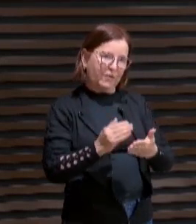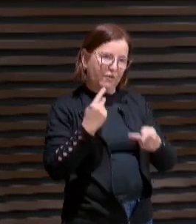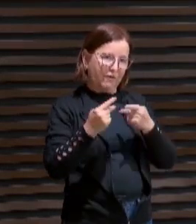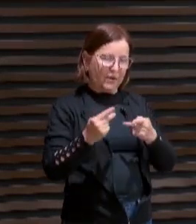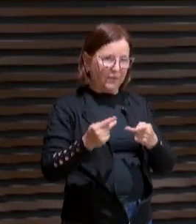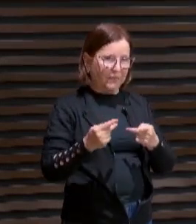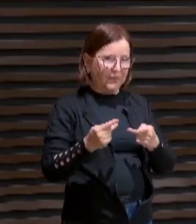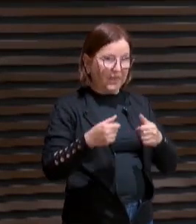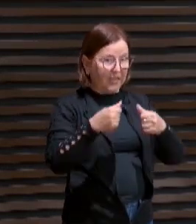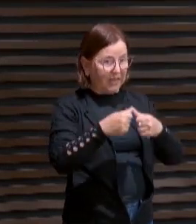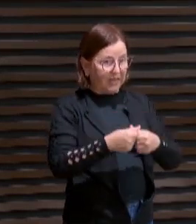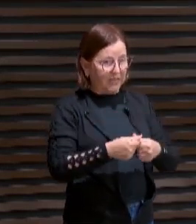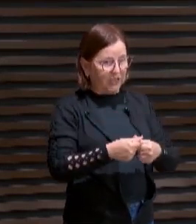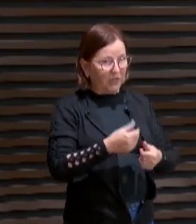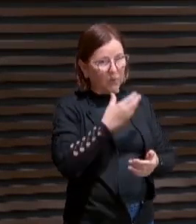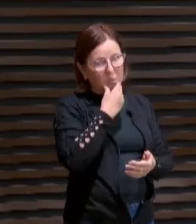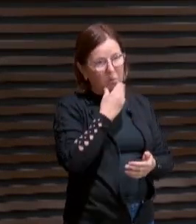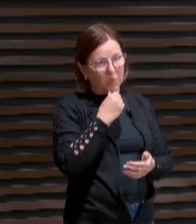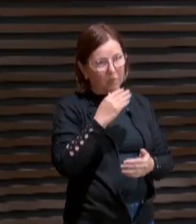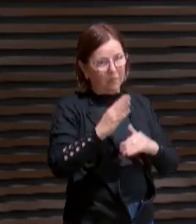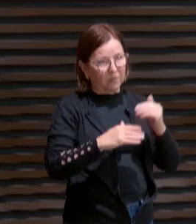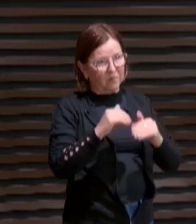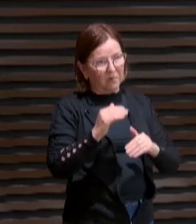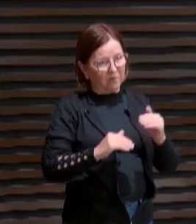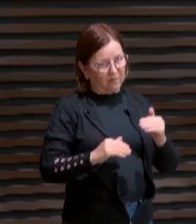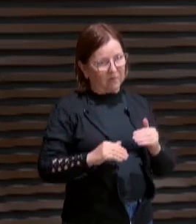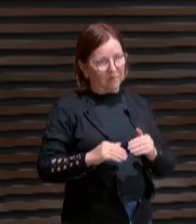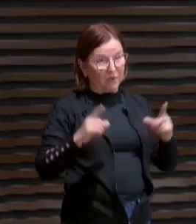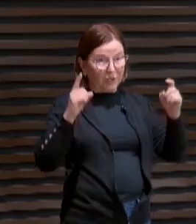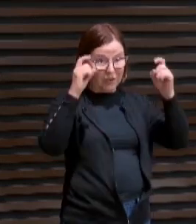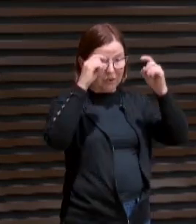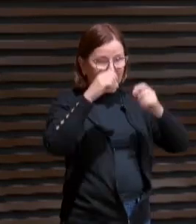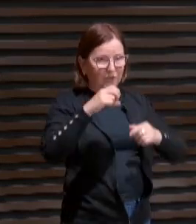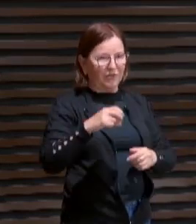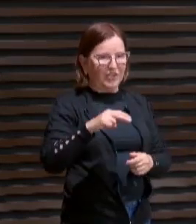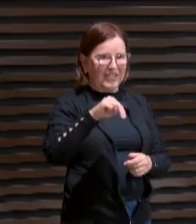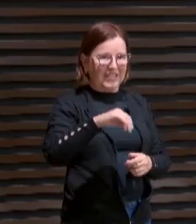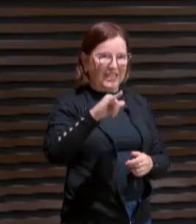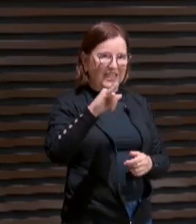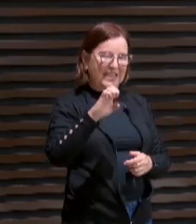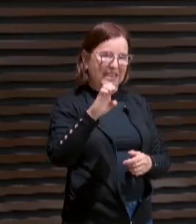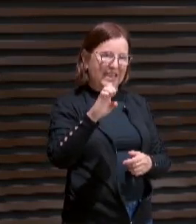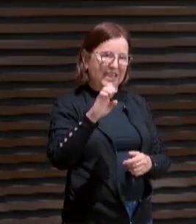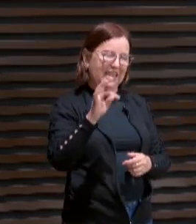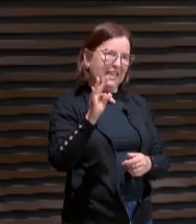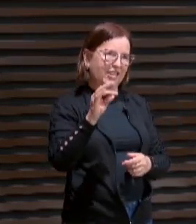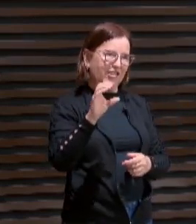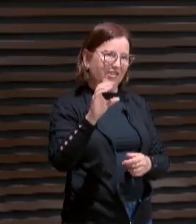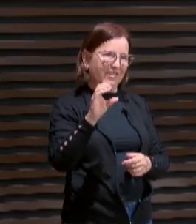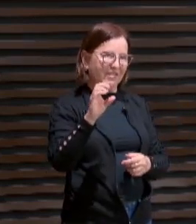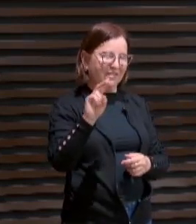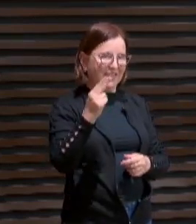Homo. É uma das obras mais controversas de Nietzsche, publicada em meio ao agravamento de